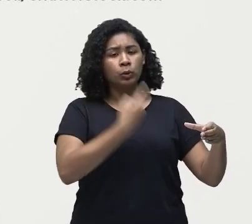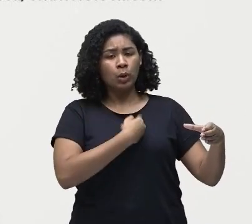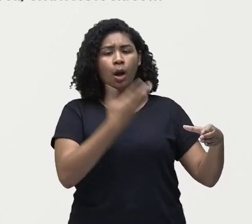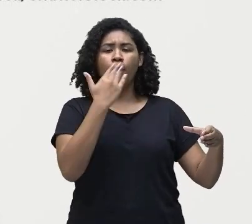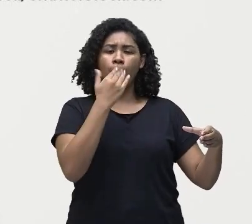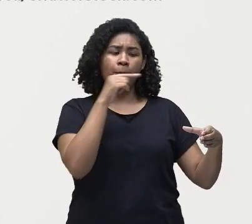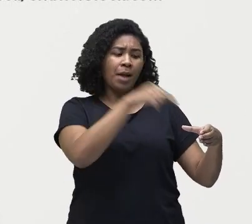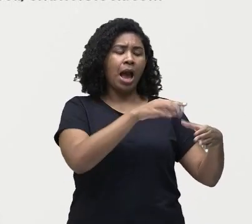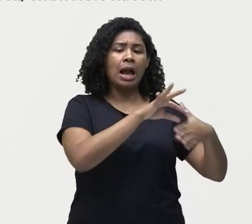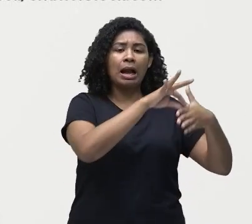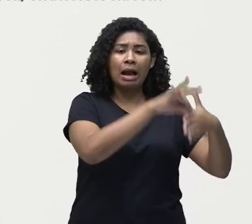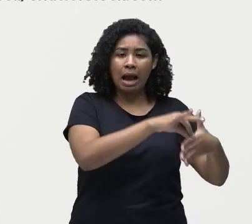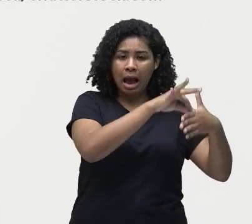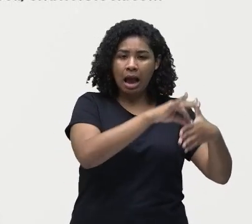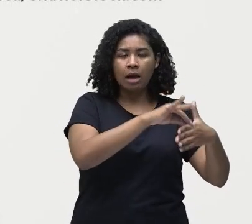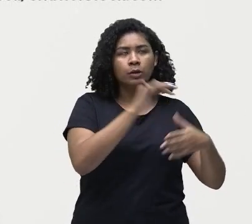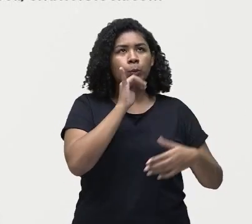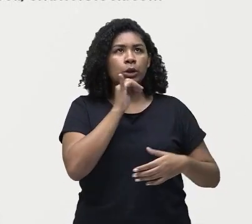carne